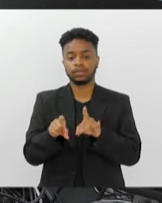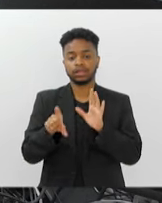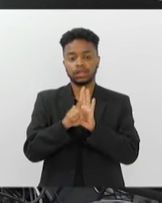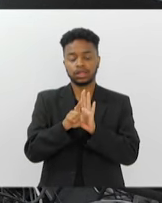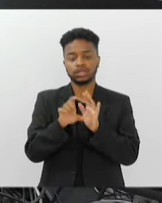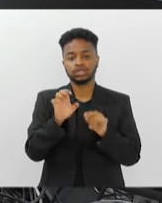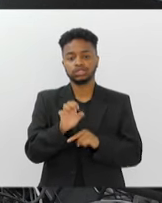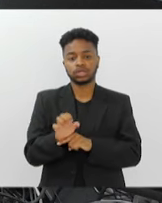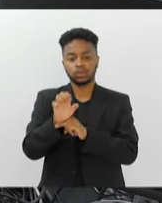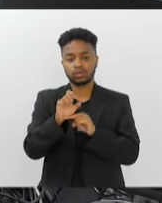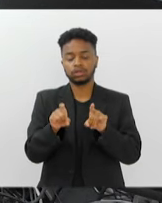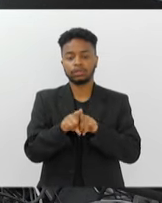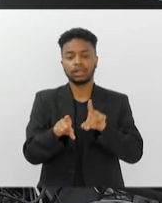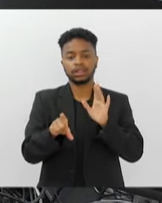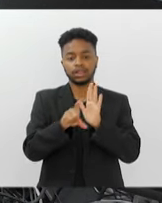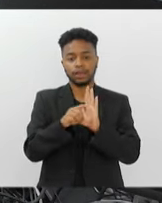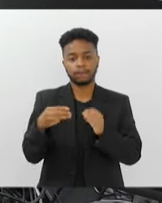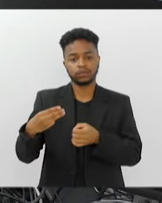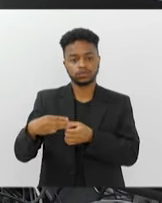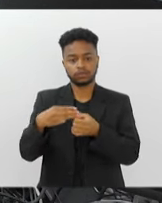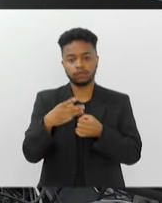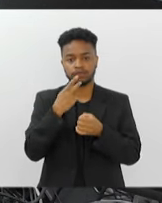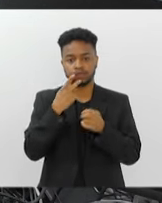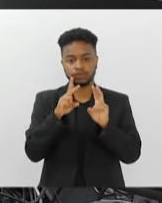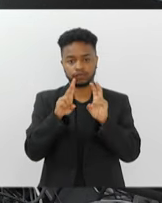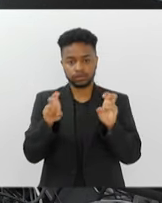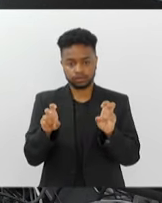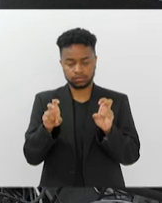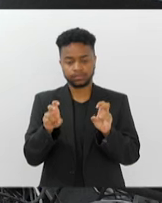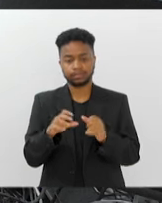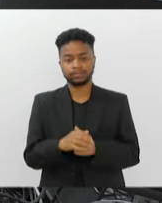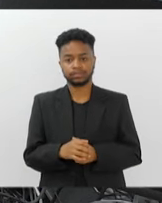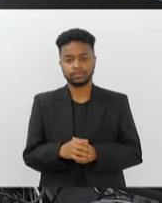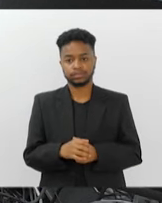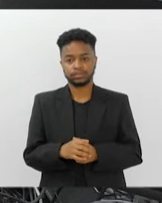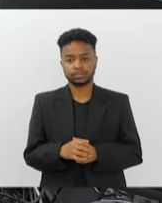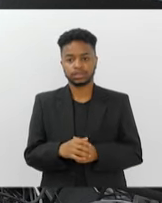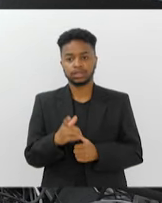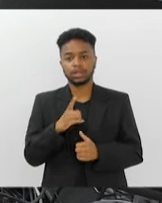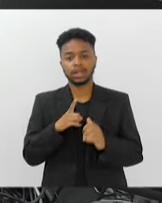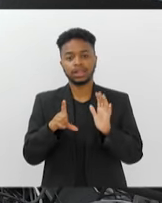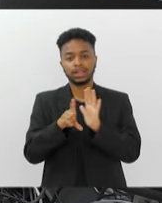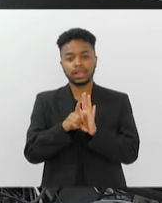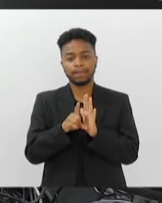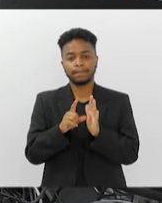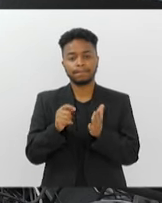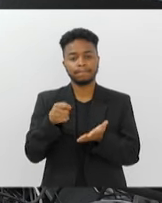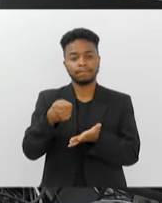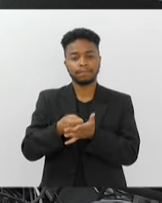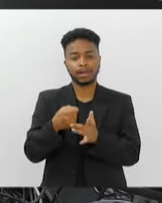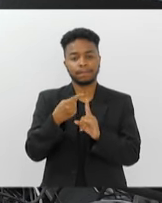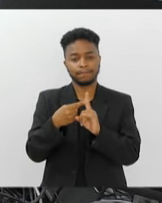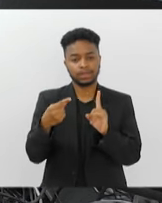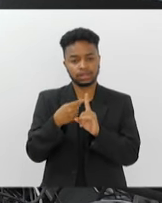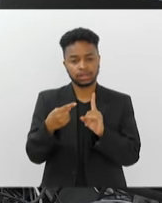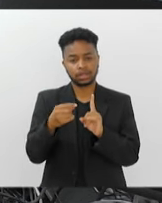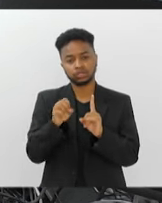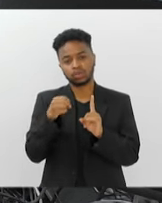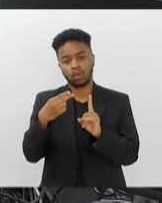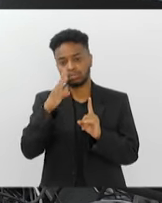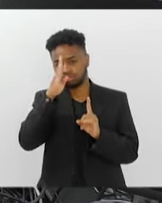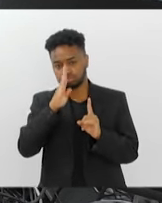uma lei municipal que trata exatamente desse tema existe é a lei da meia entrada da gratuidade da meia da meia